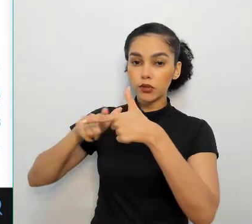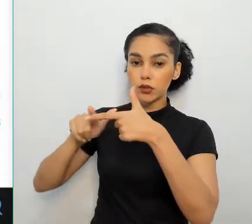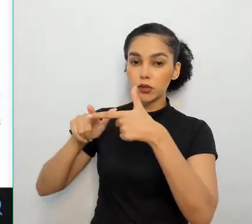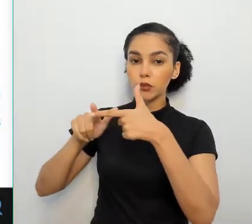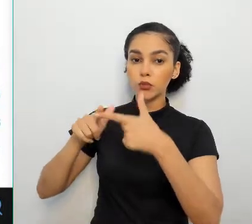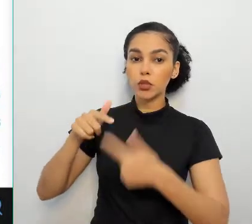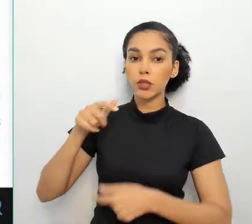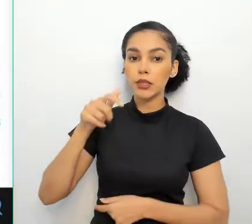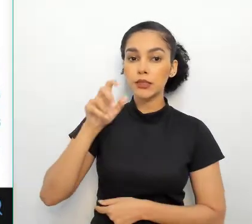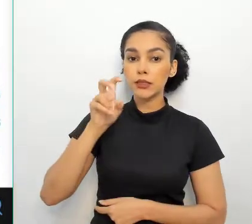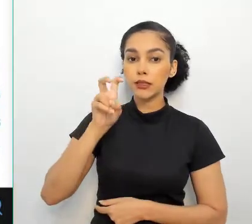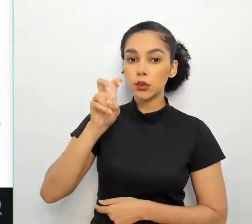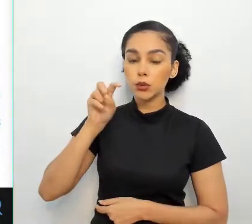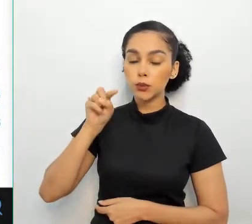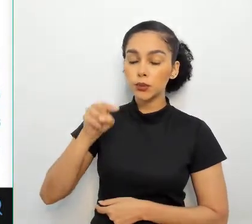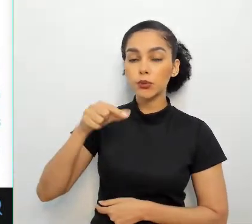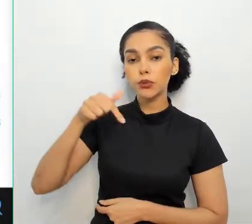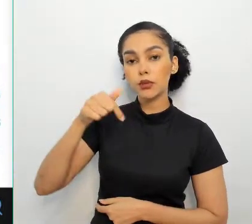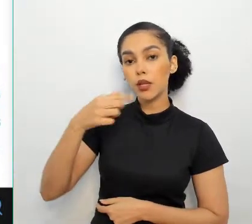por